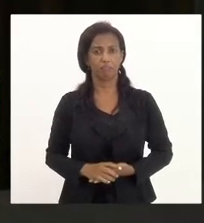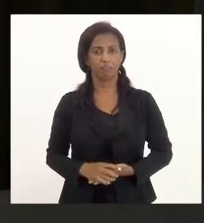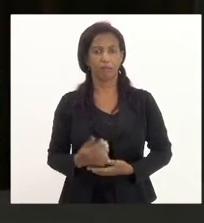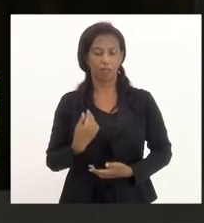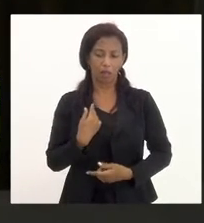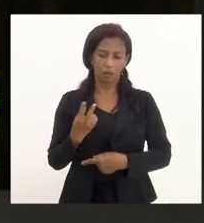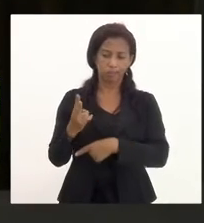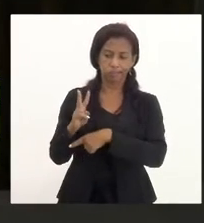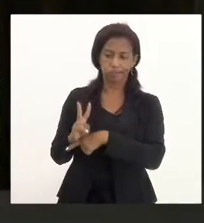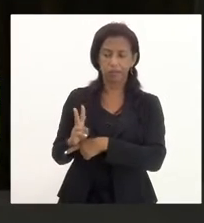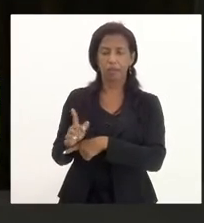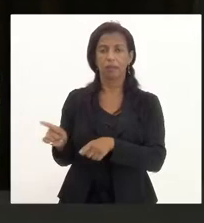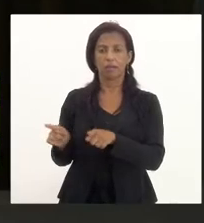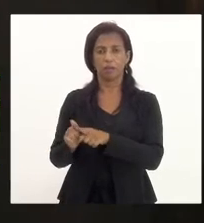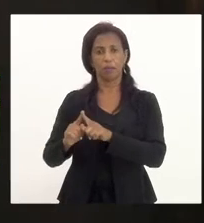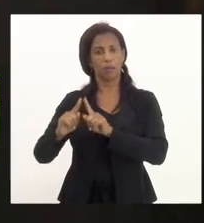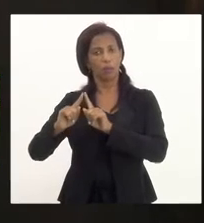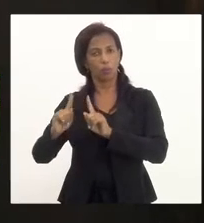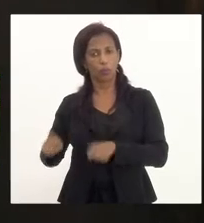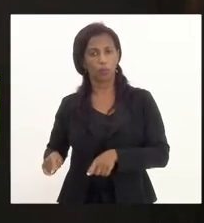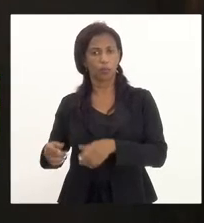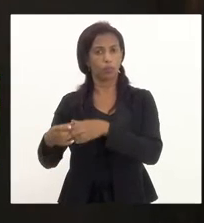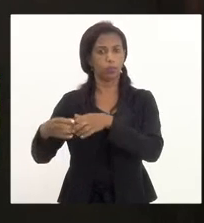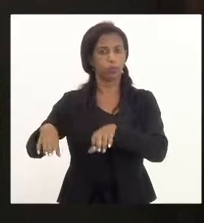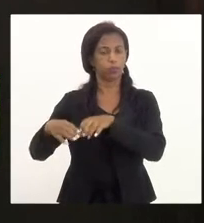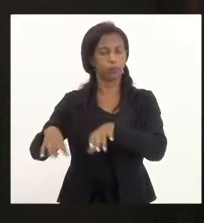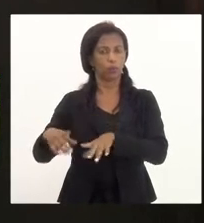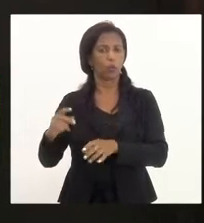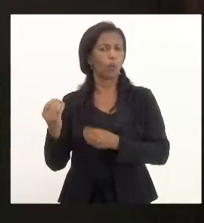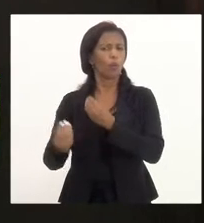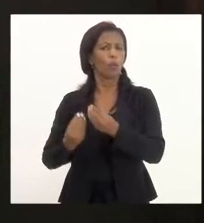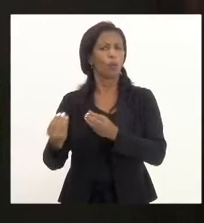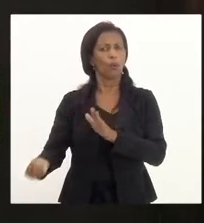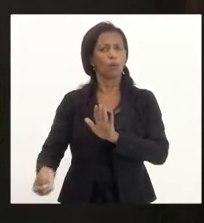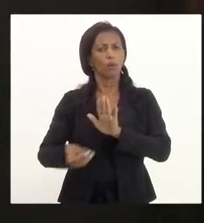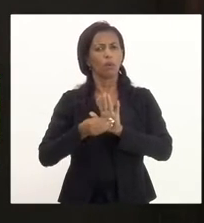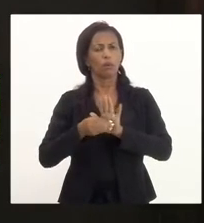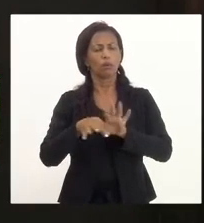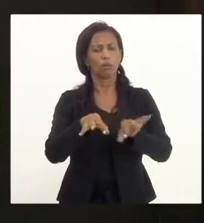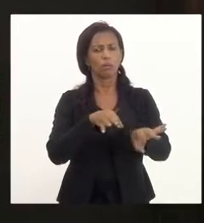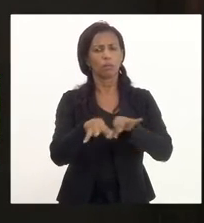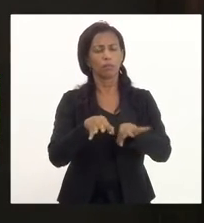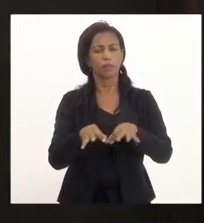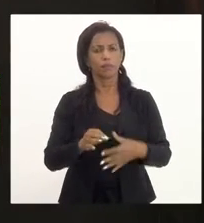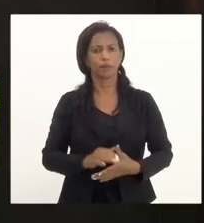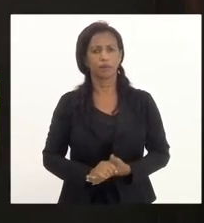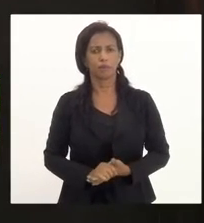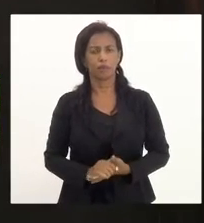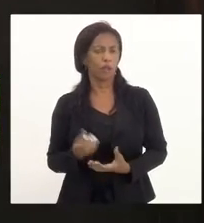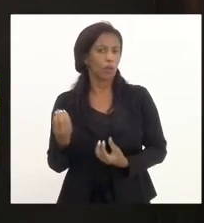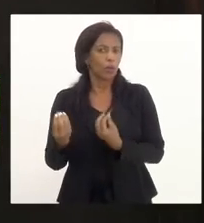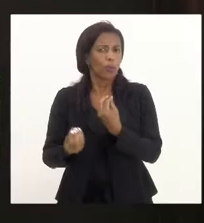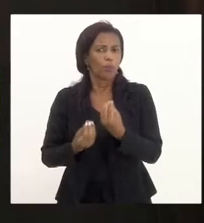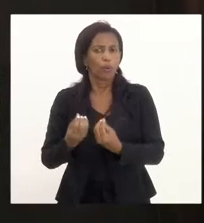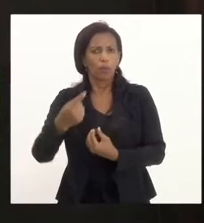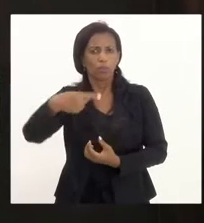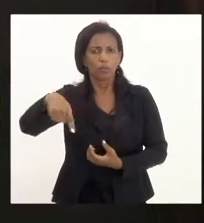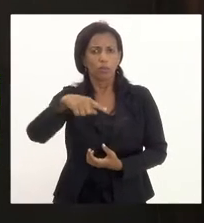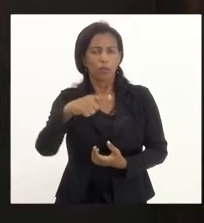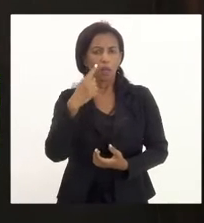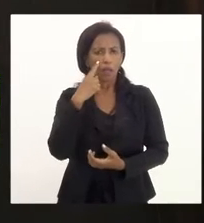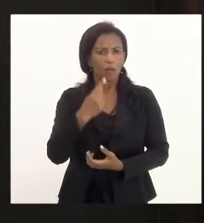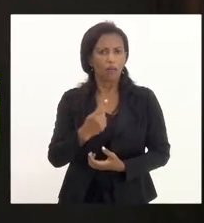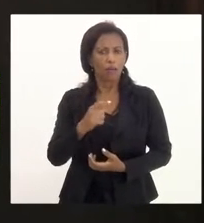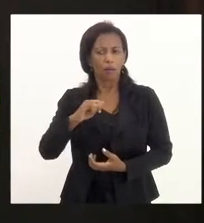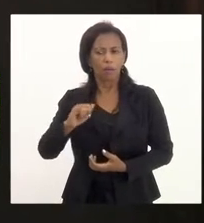através também de concurso público como que está previsto no plano E aí como que vocês vêm a